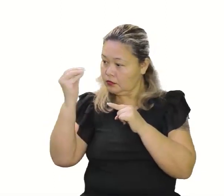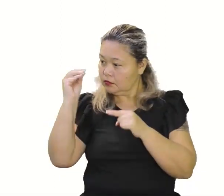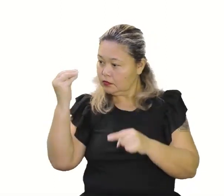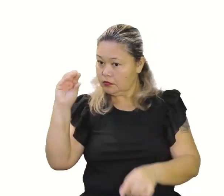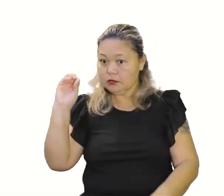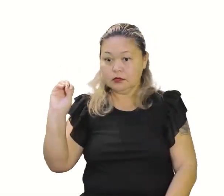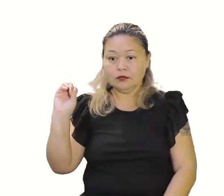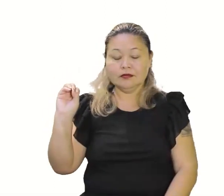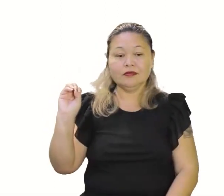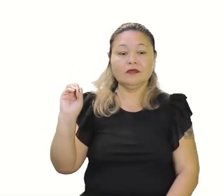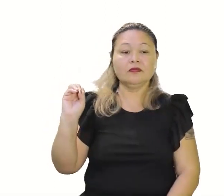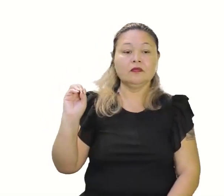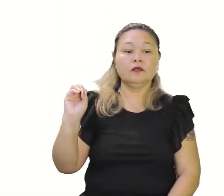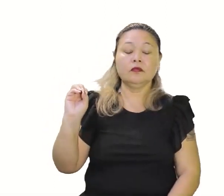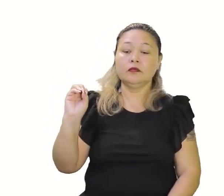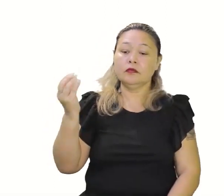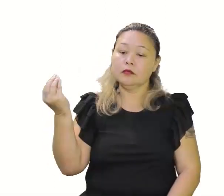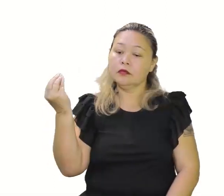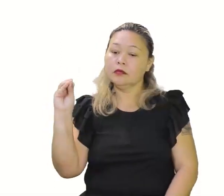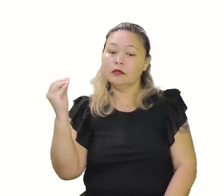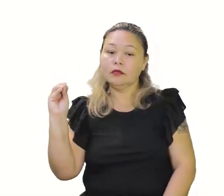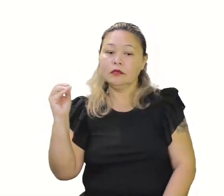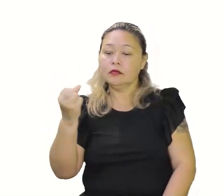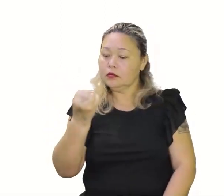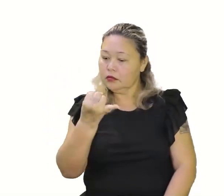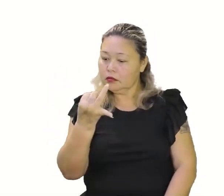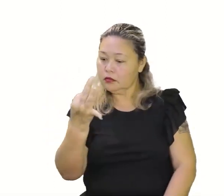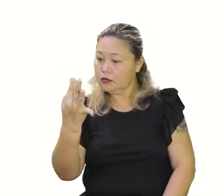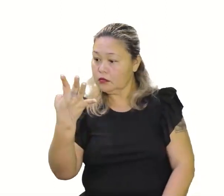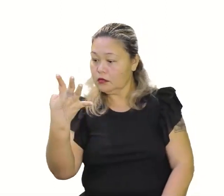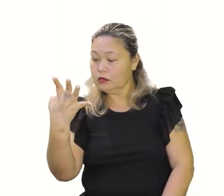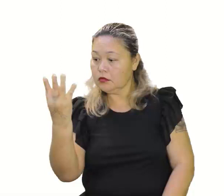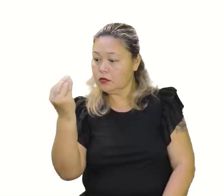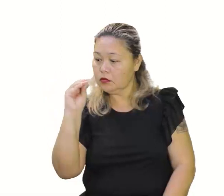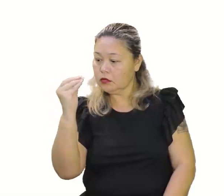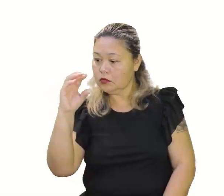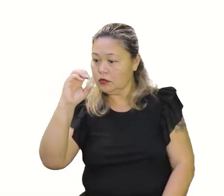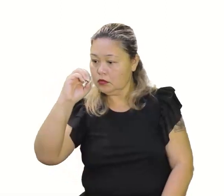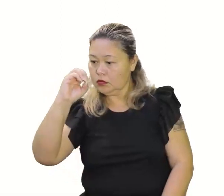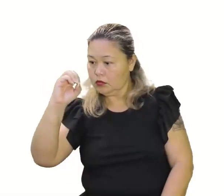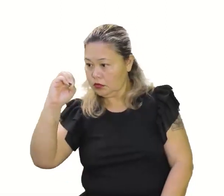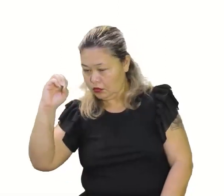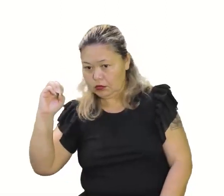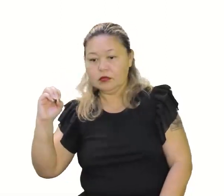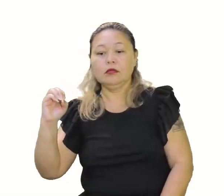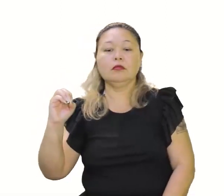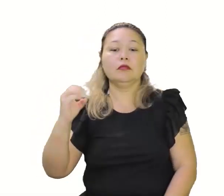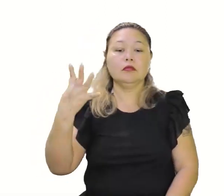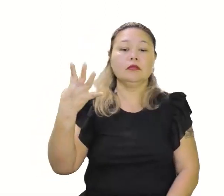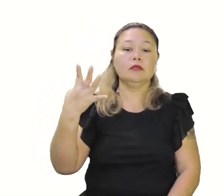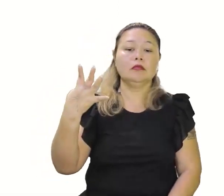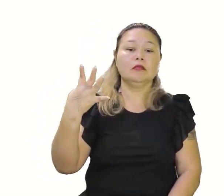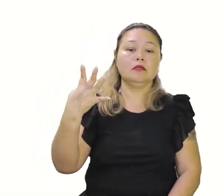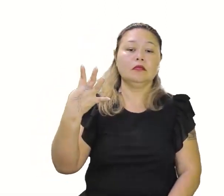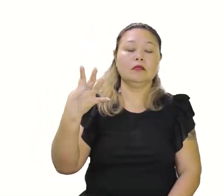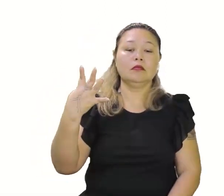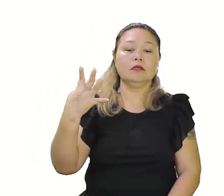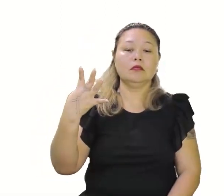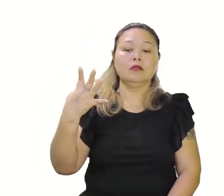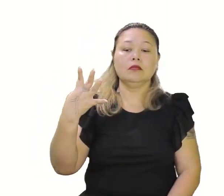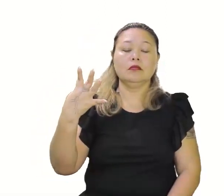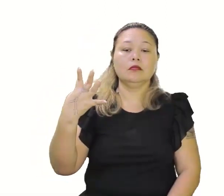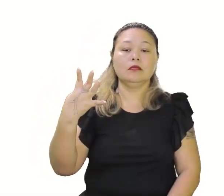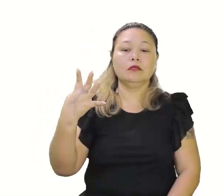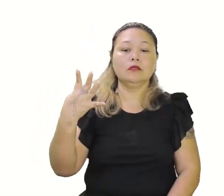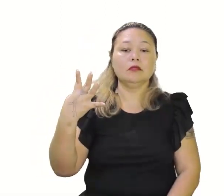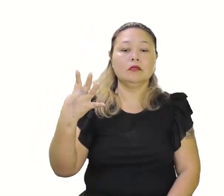valores aí, né? Isso. São 1, 2, 3, 4 zeros, a gente vai acrescentar 4 zeros também no 406, certo? Certinho. E aí